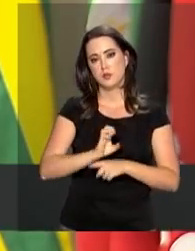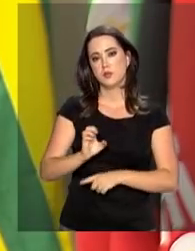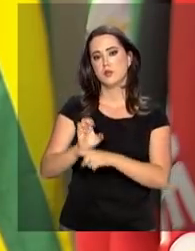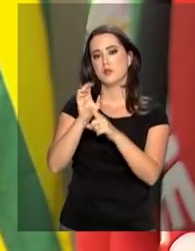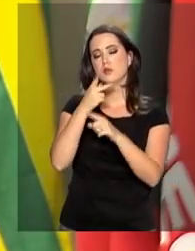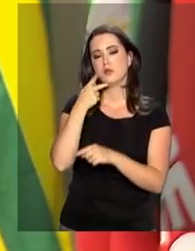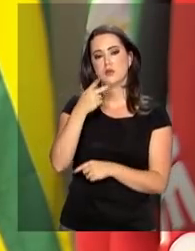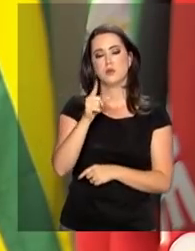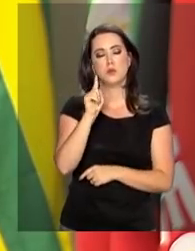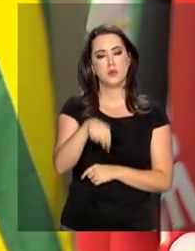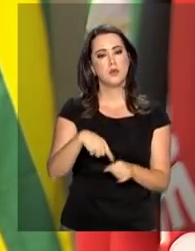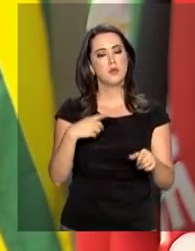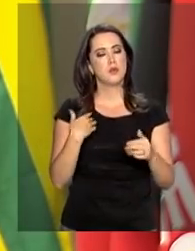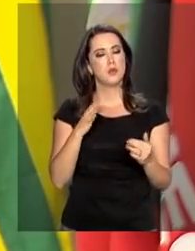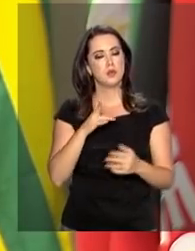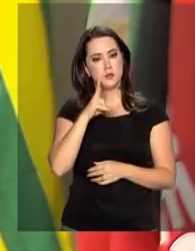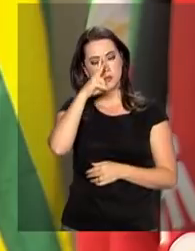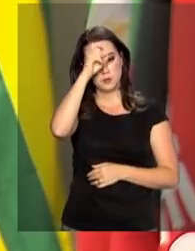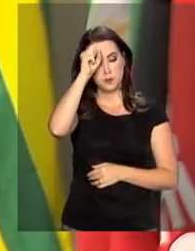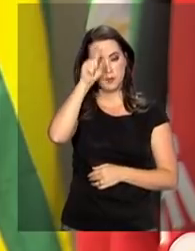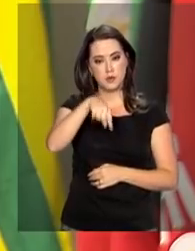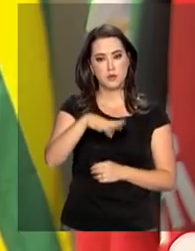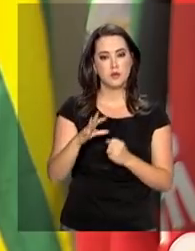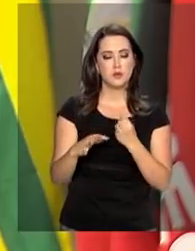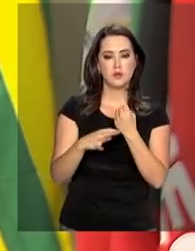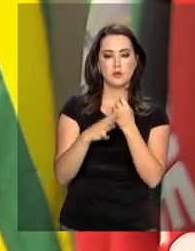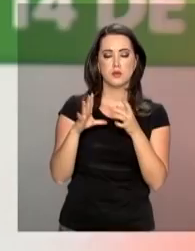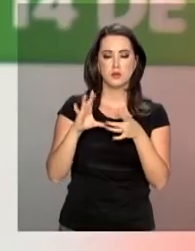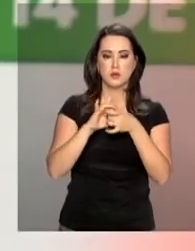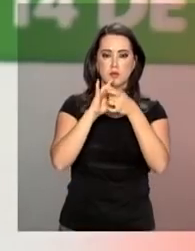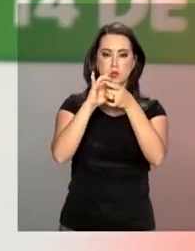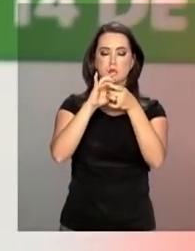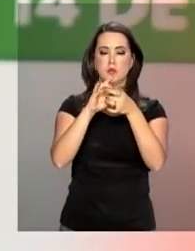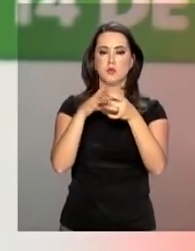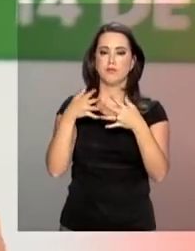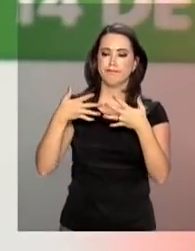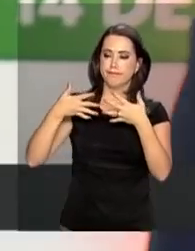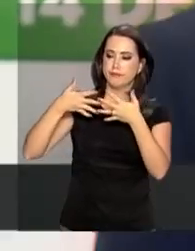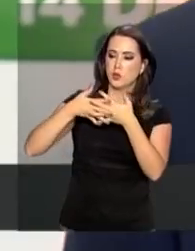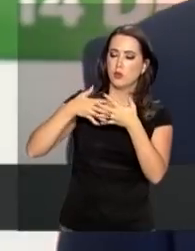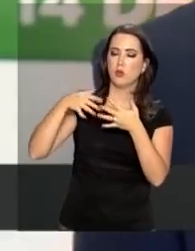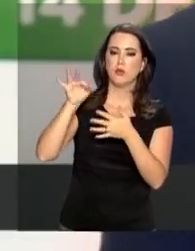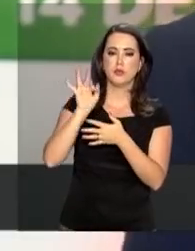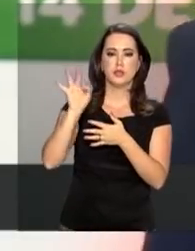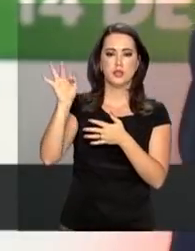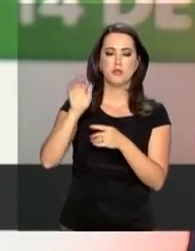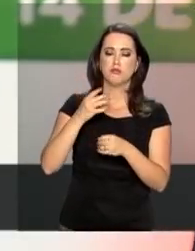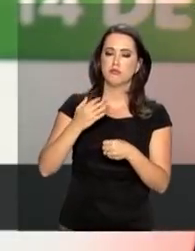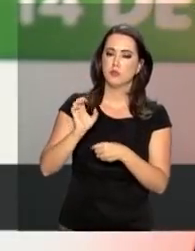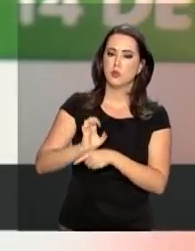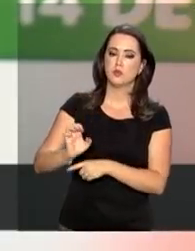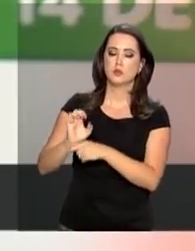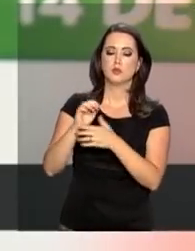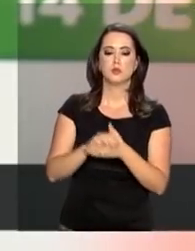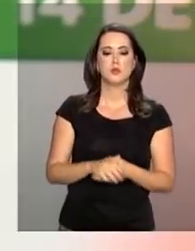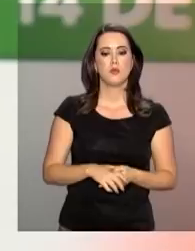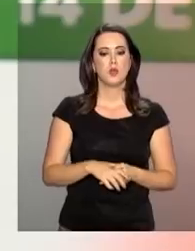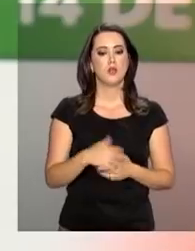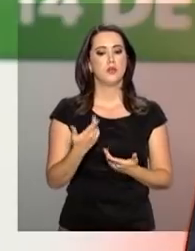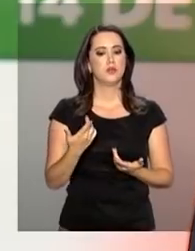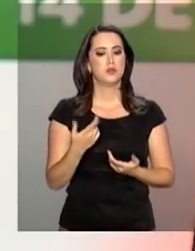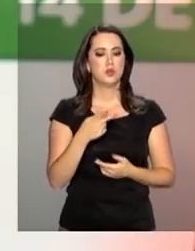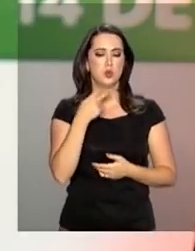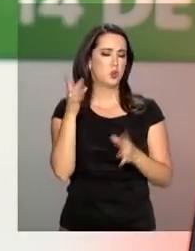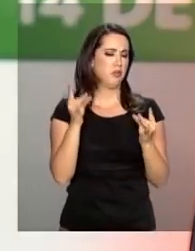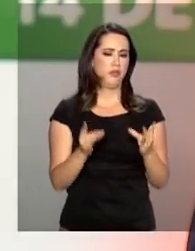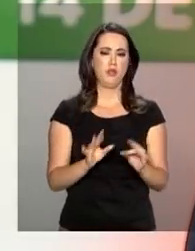e falaram sobre o fortalecimento do Pacto Federativo. Não foi um encontro de detalhamento, nem poderia ser. Uma exposição de 15